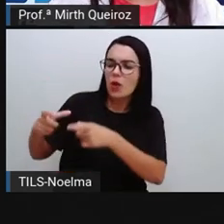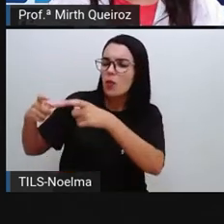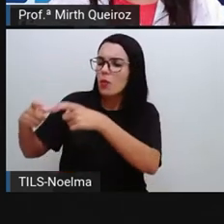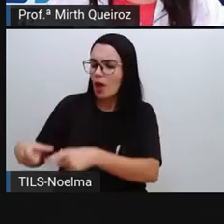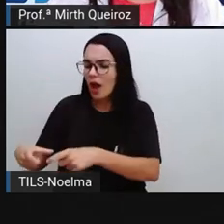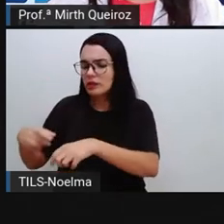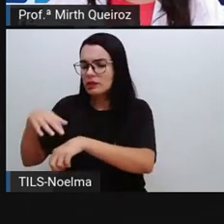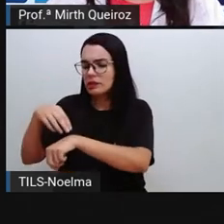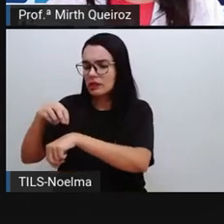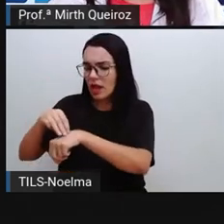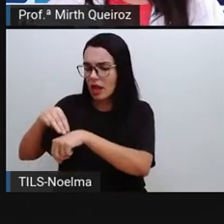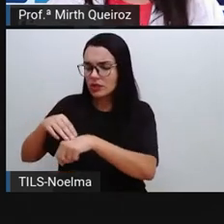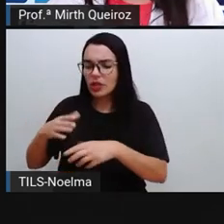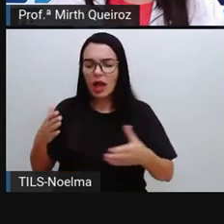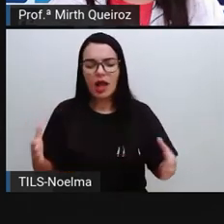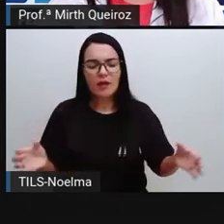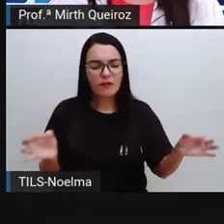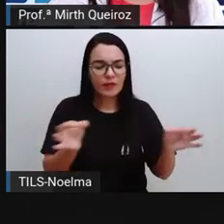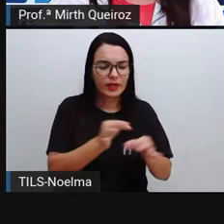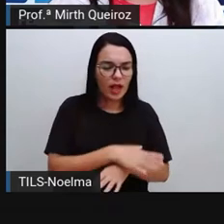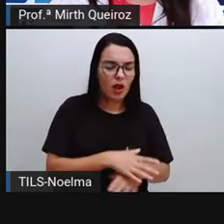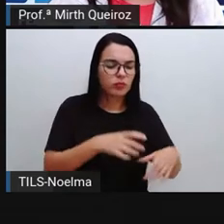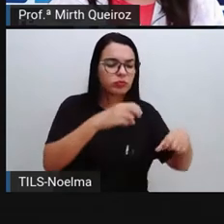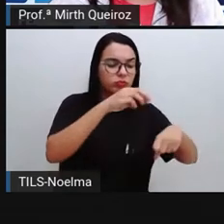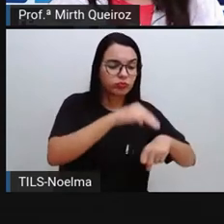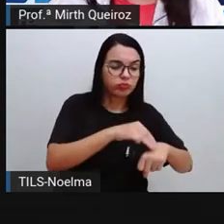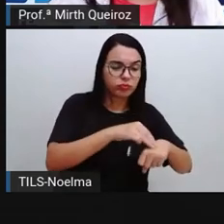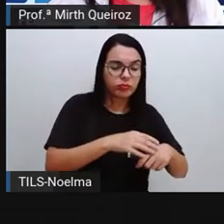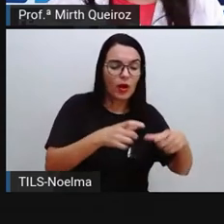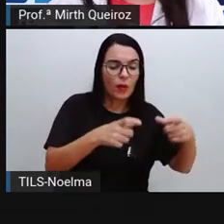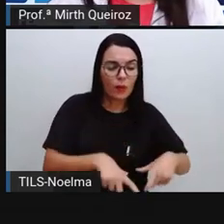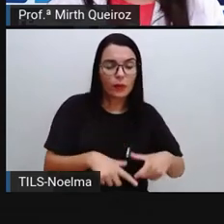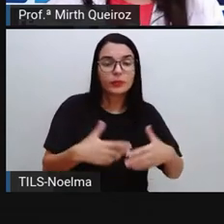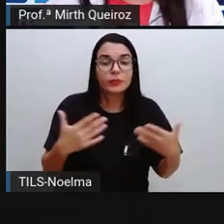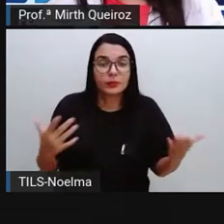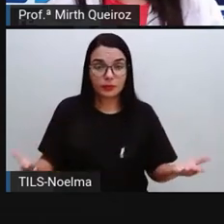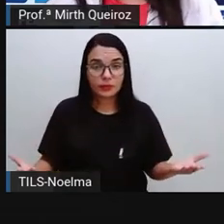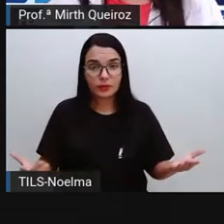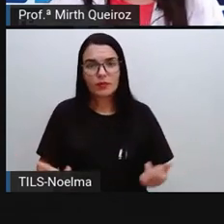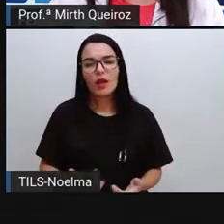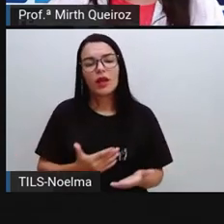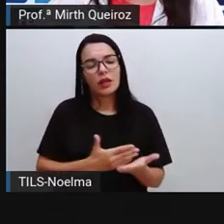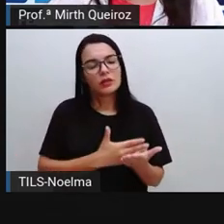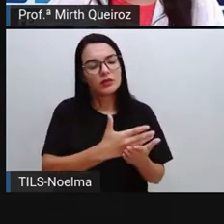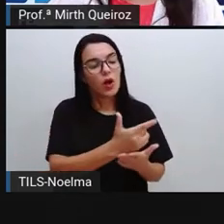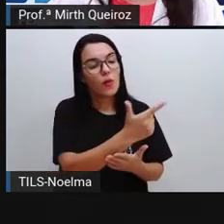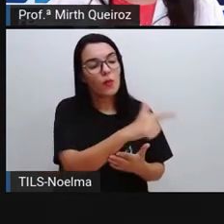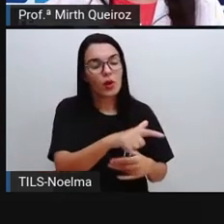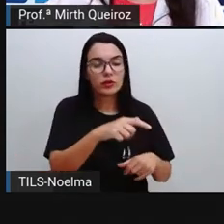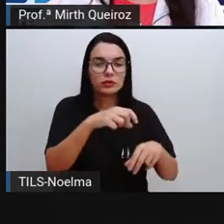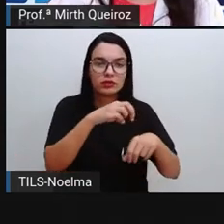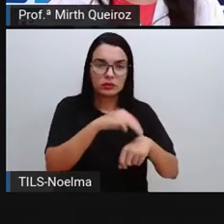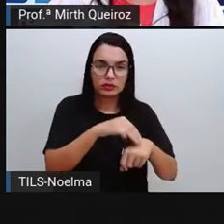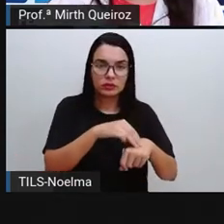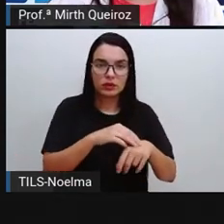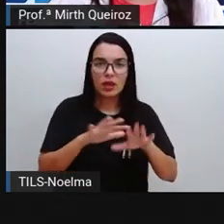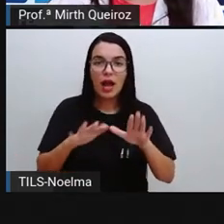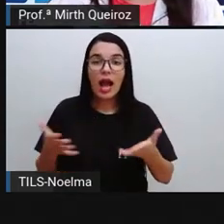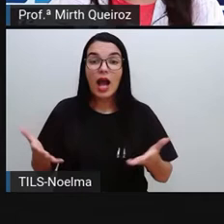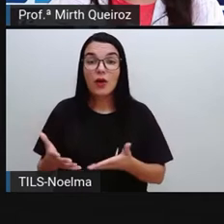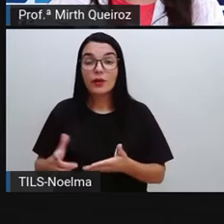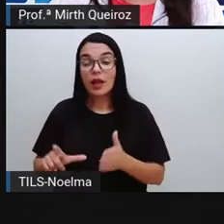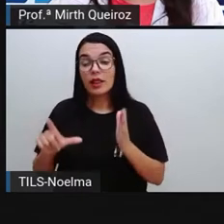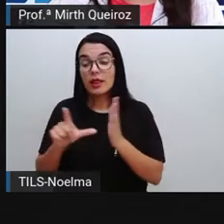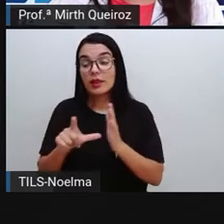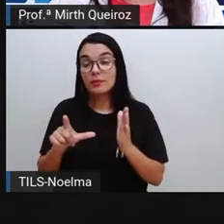território e o final desse território, e no caso o início do outro território, né? Já os limites